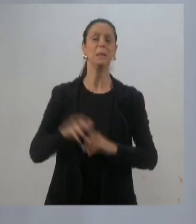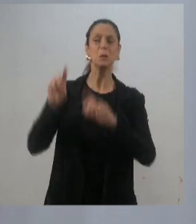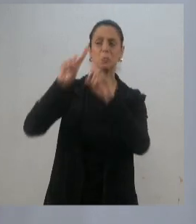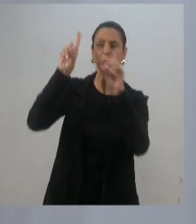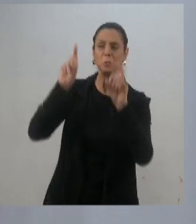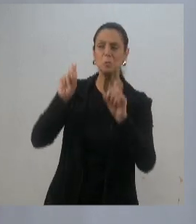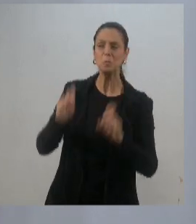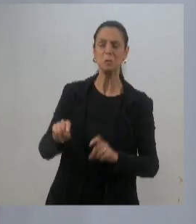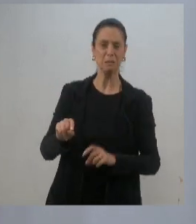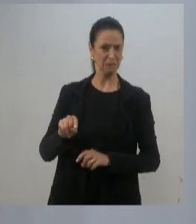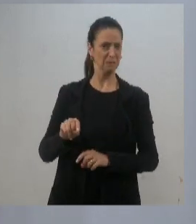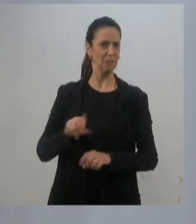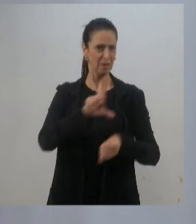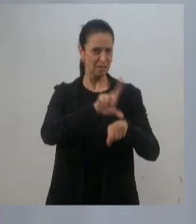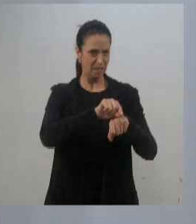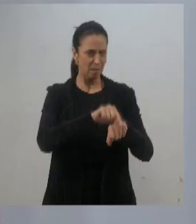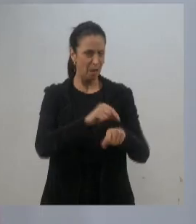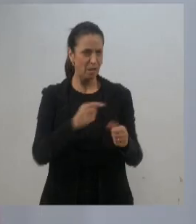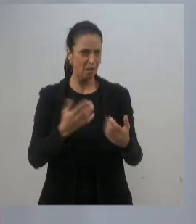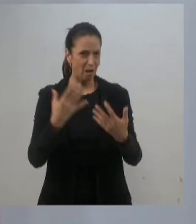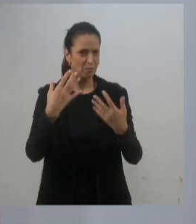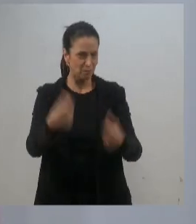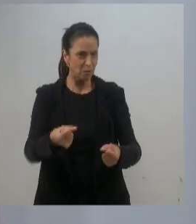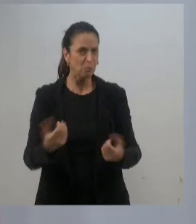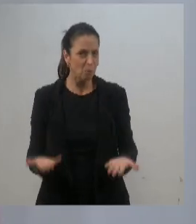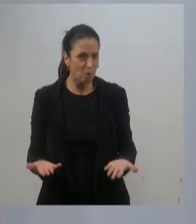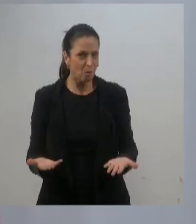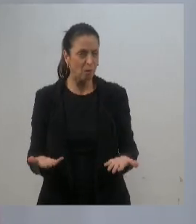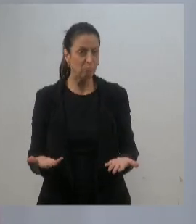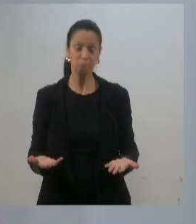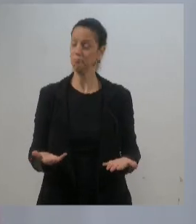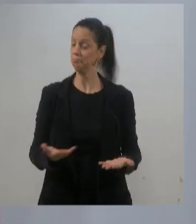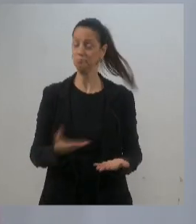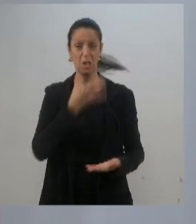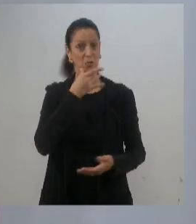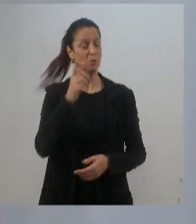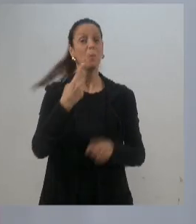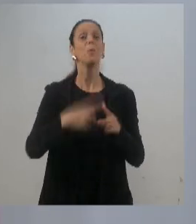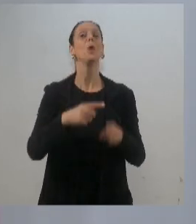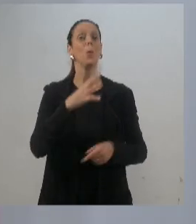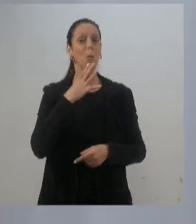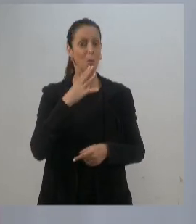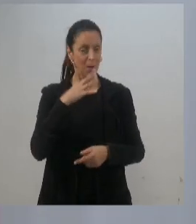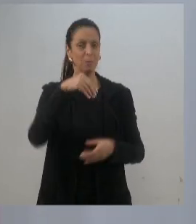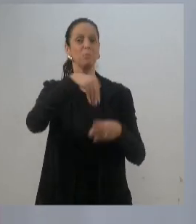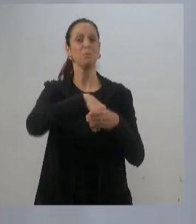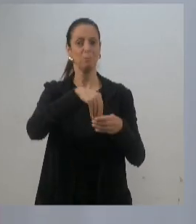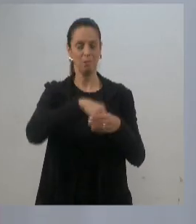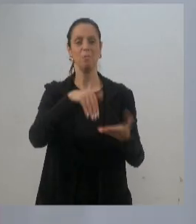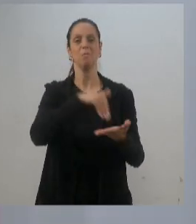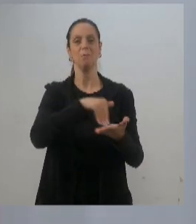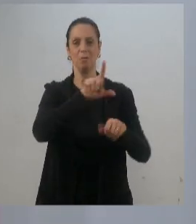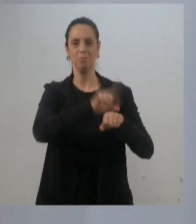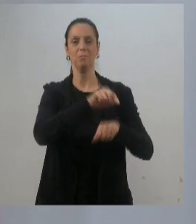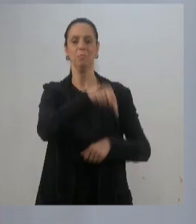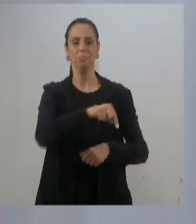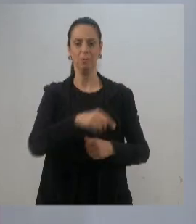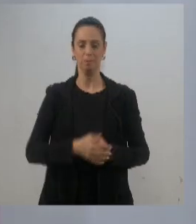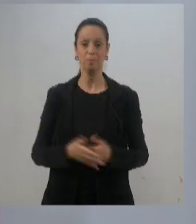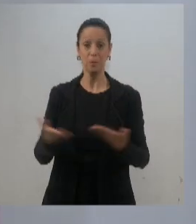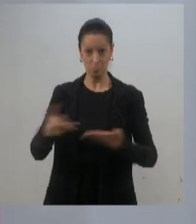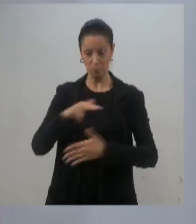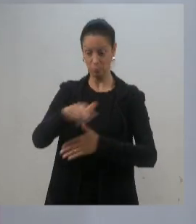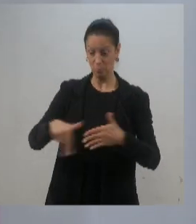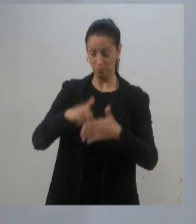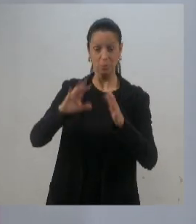tenha o aval da CEMED. Duvido muito, porque eu conheço o padrão da CEMED. A nossa tribuna livre hoje, a gente teve